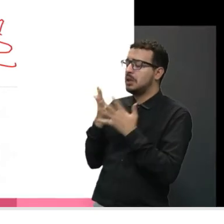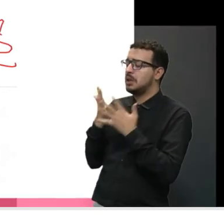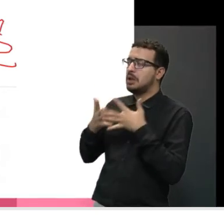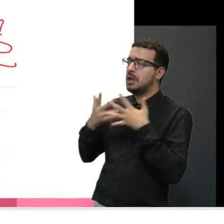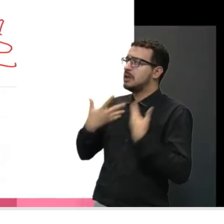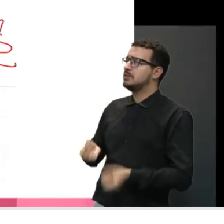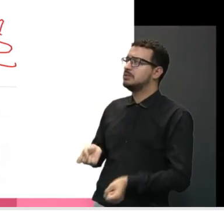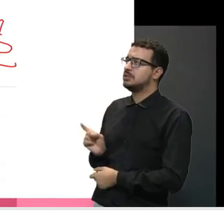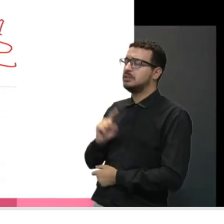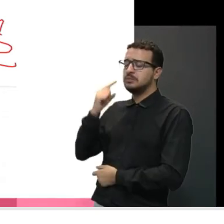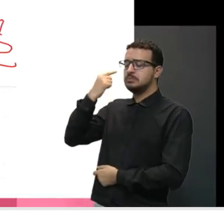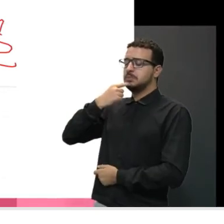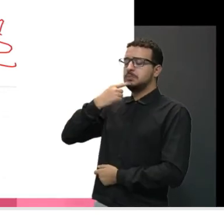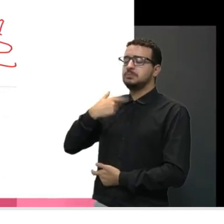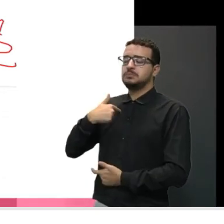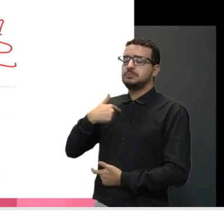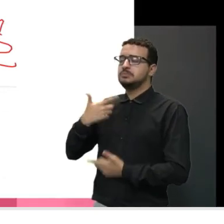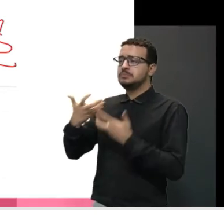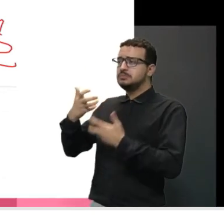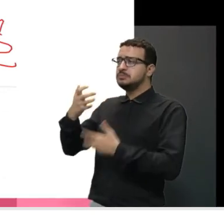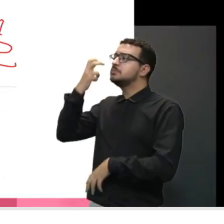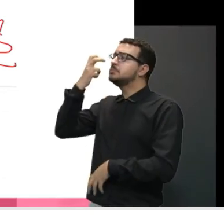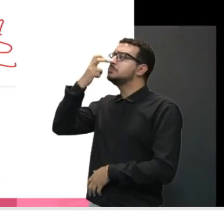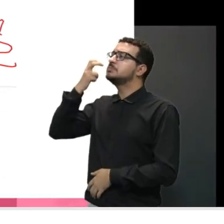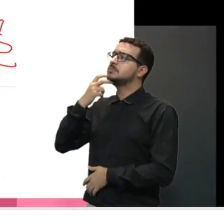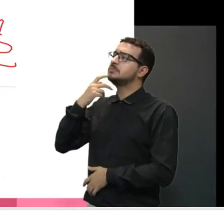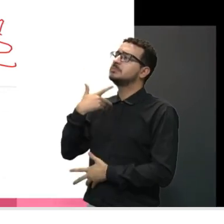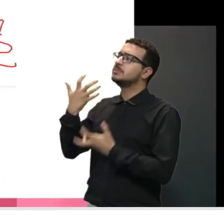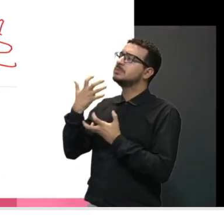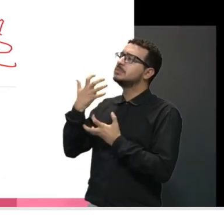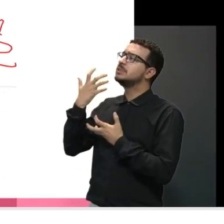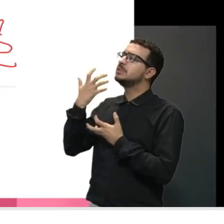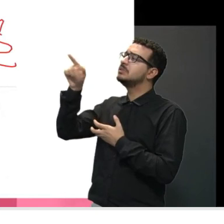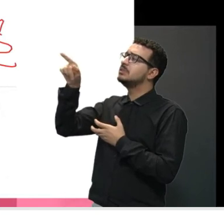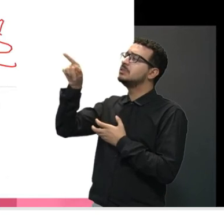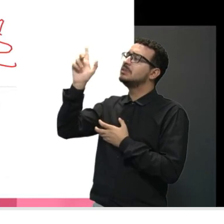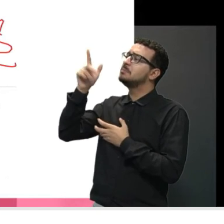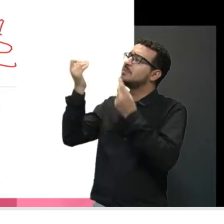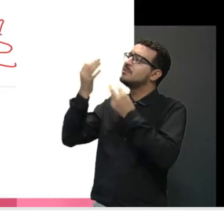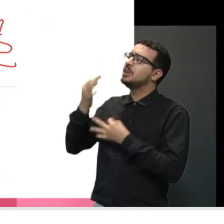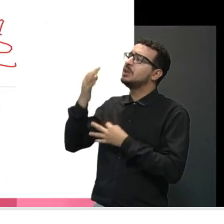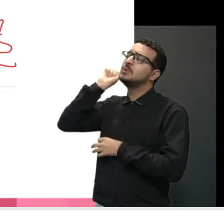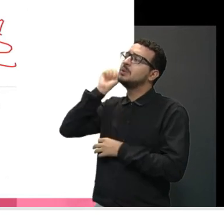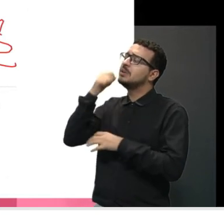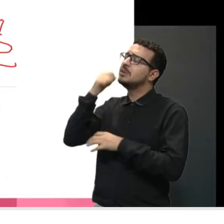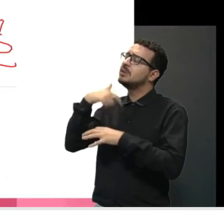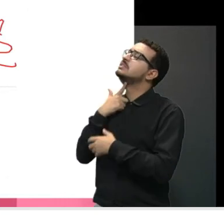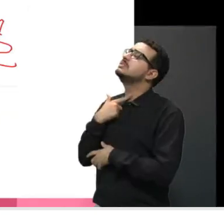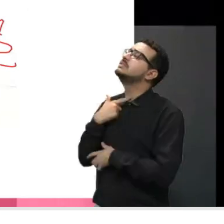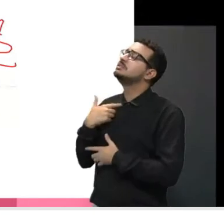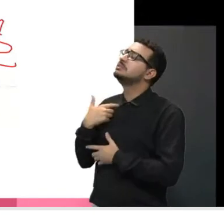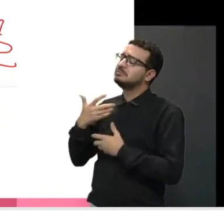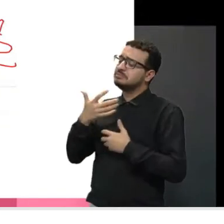ideal, e tentam transmitir aquilo que é da cultura e da identidade